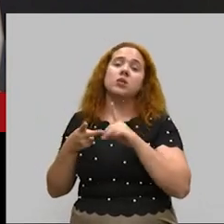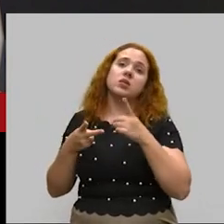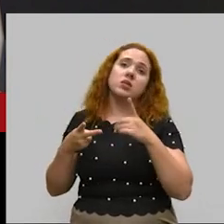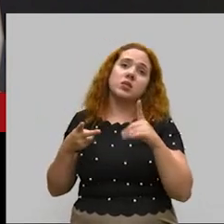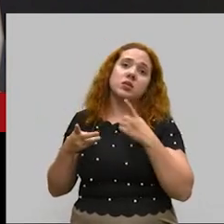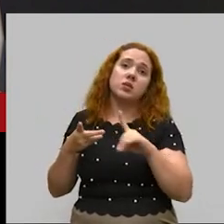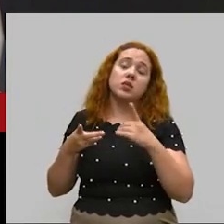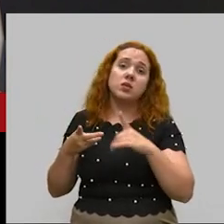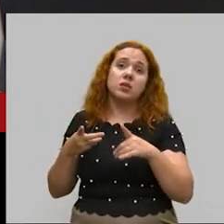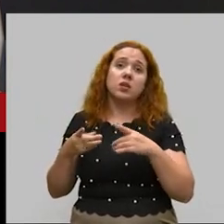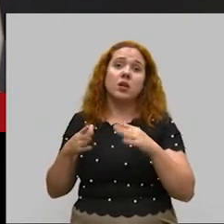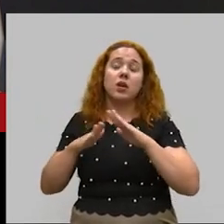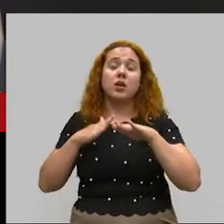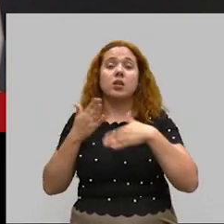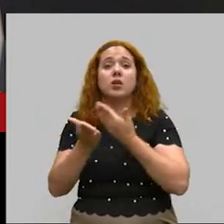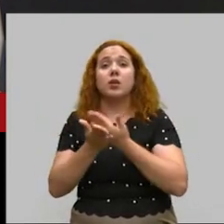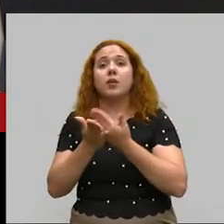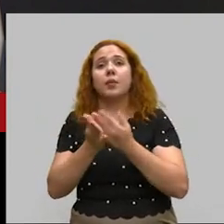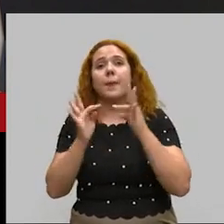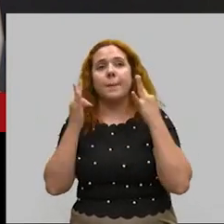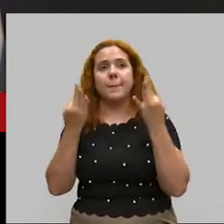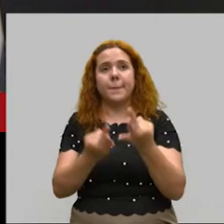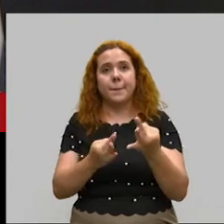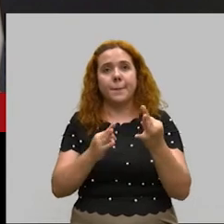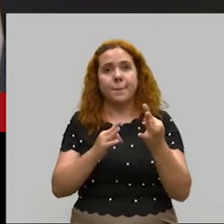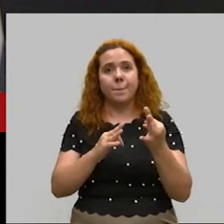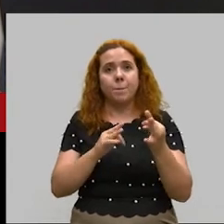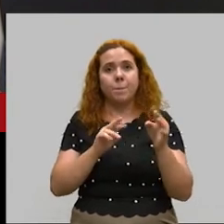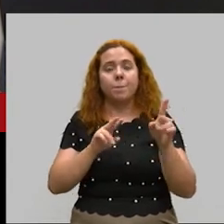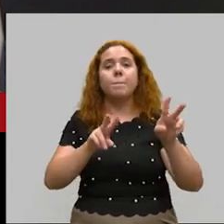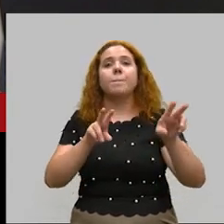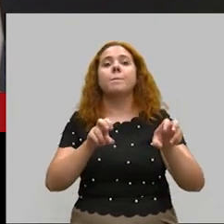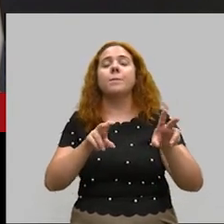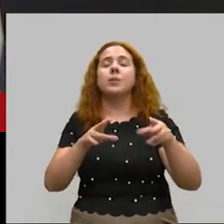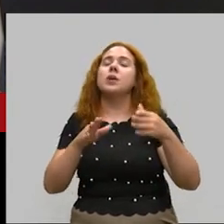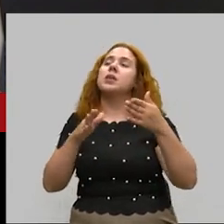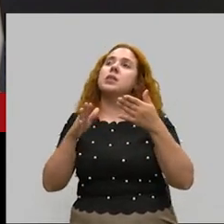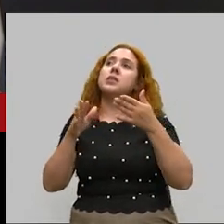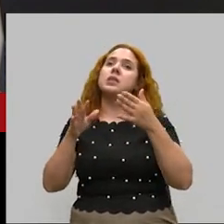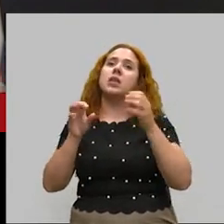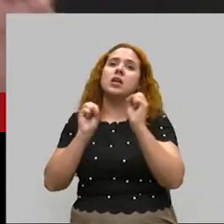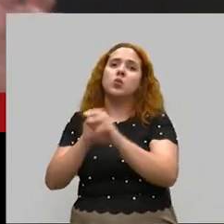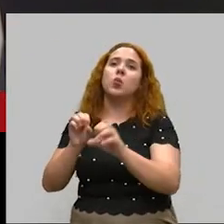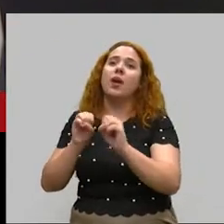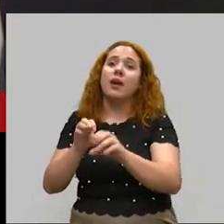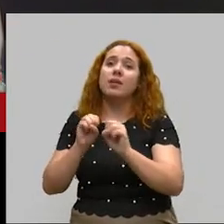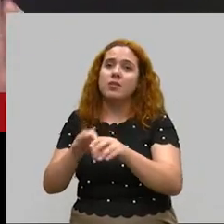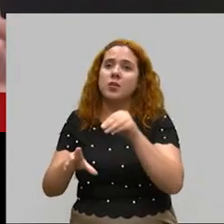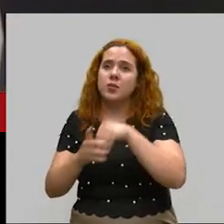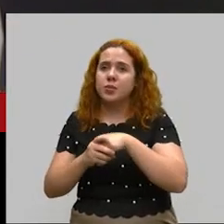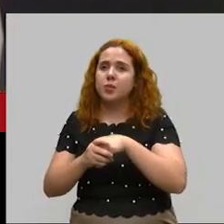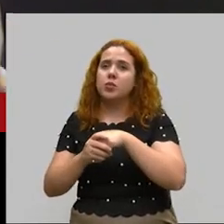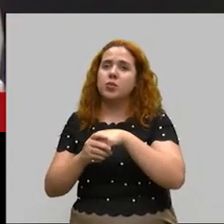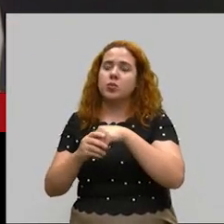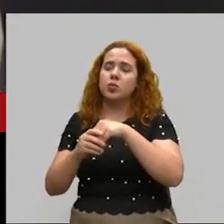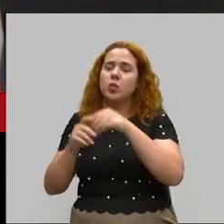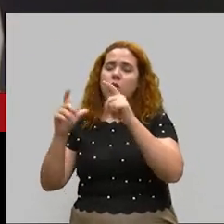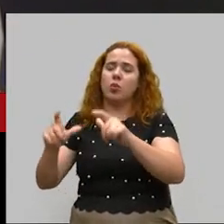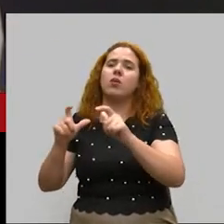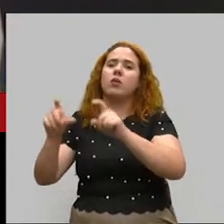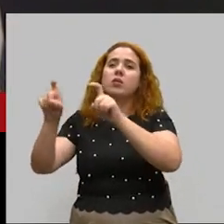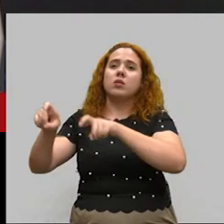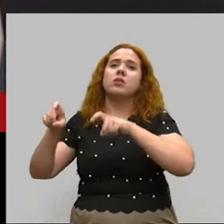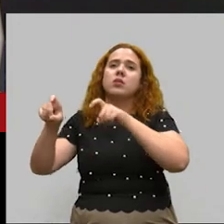da das escolas família agrícola mas uma outra discussão também da Educação do campo então nós temos aqui duas grandes